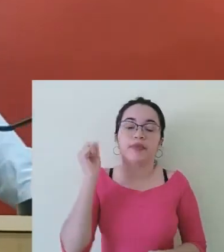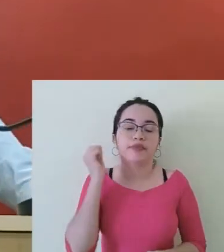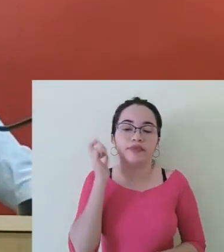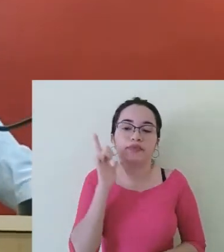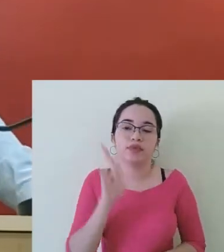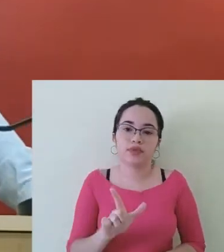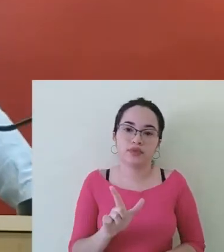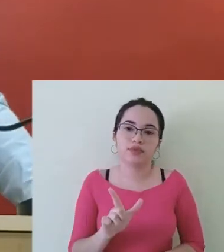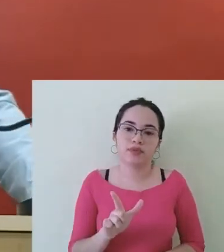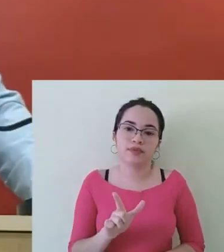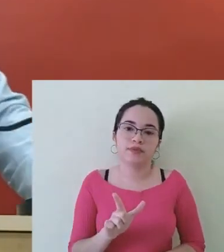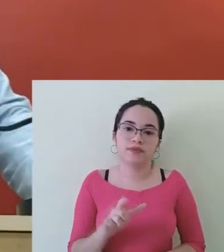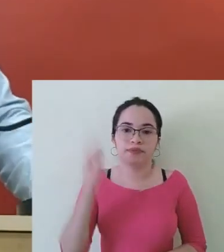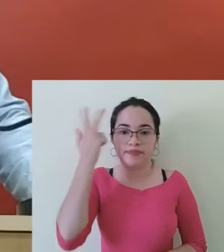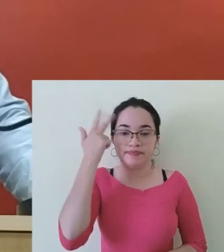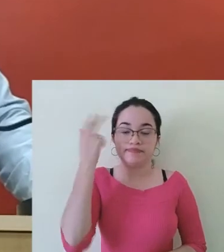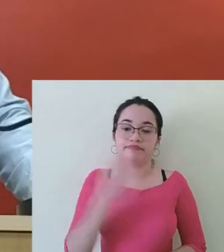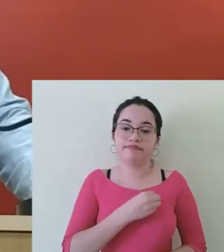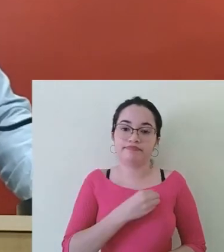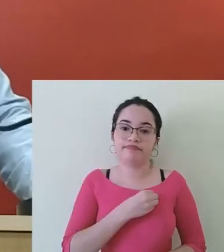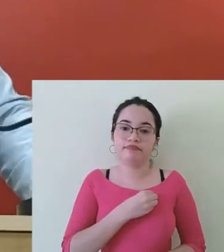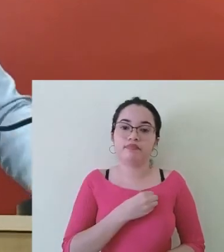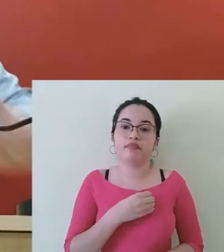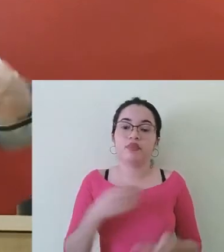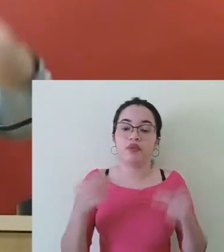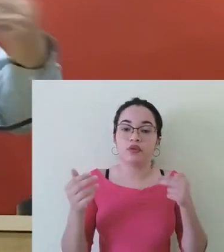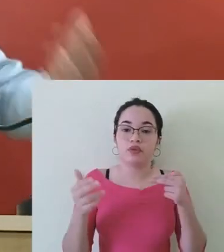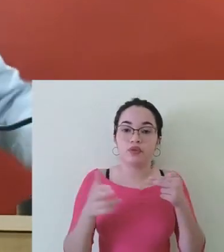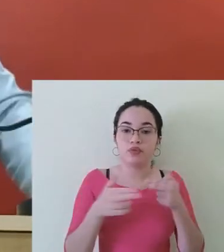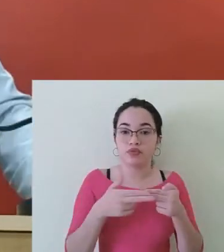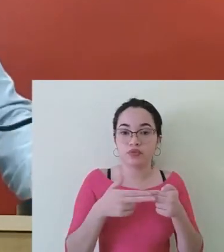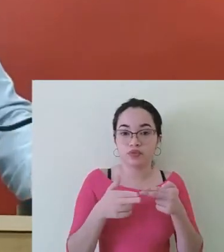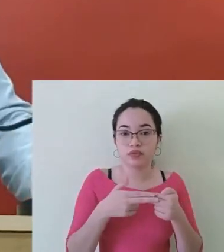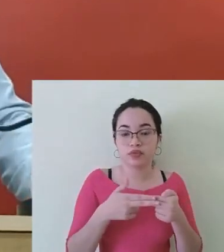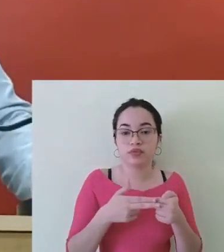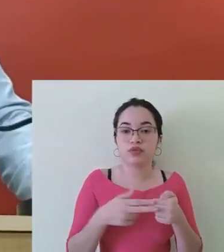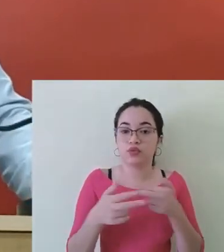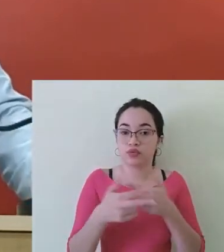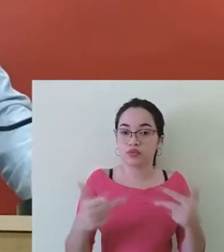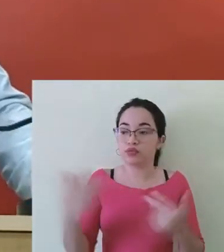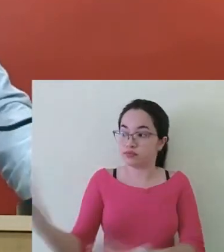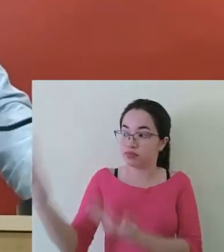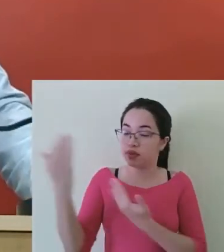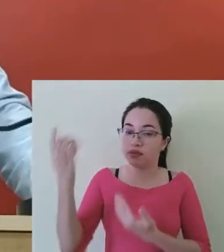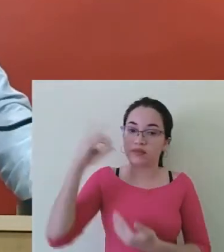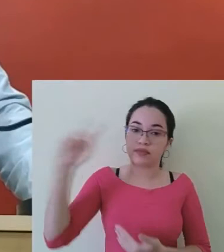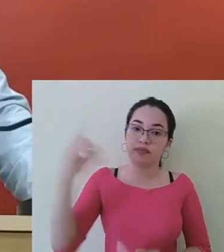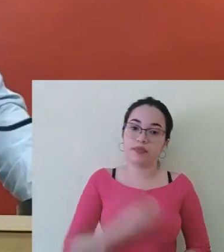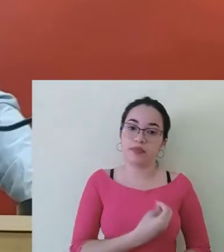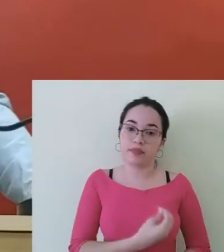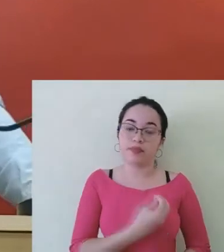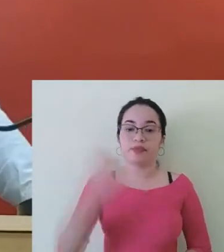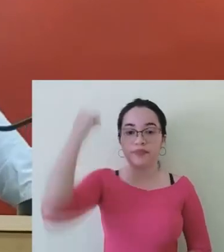vencer essa natureza pecaminosa. E ele utiliza de meios dados por Deus para uma vida